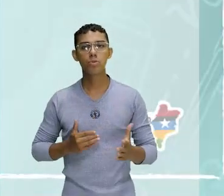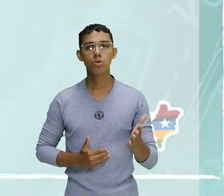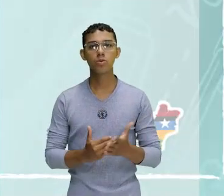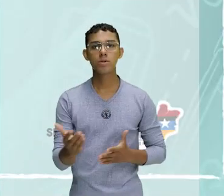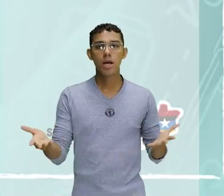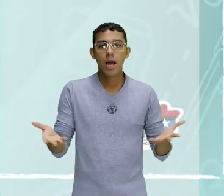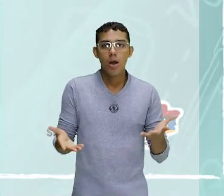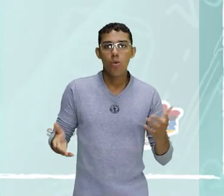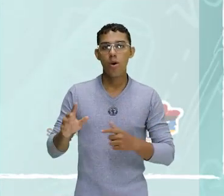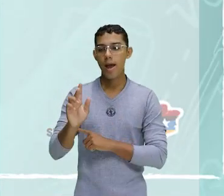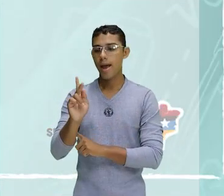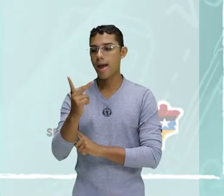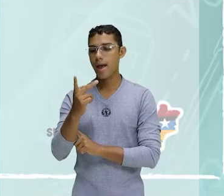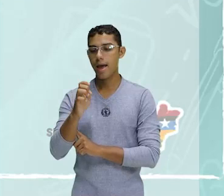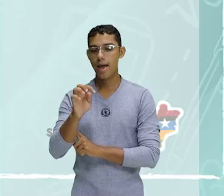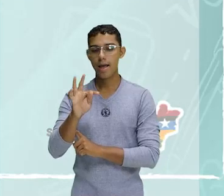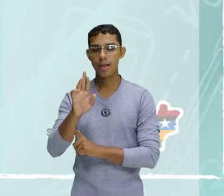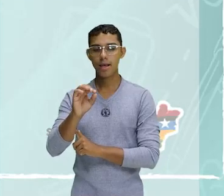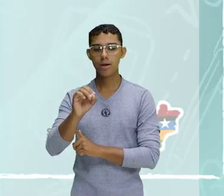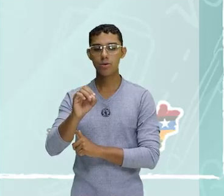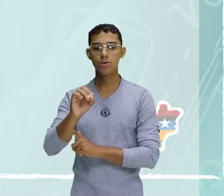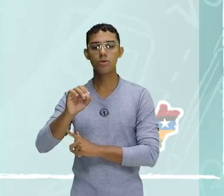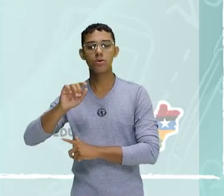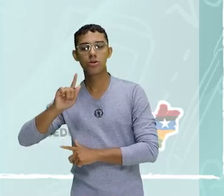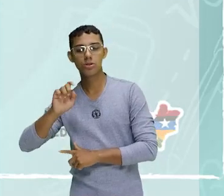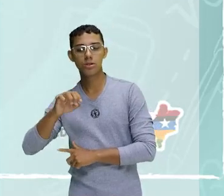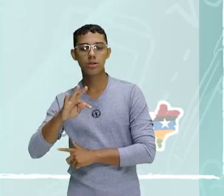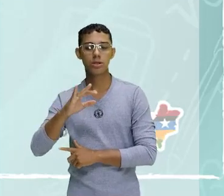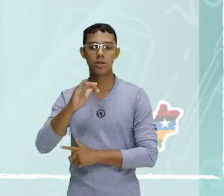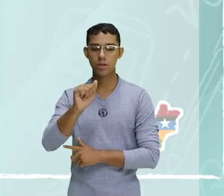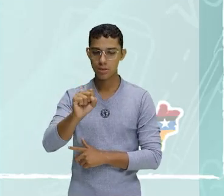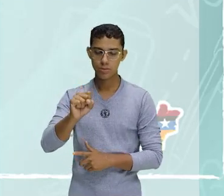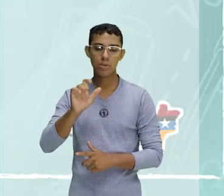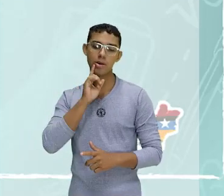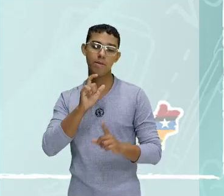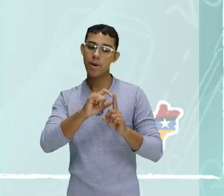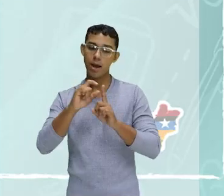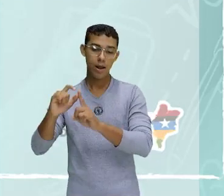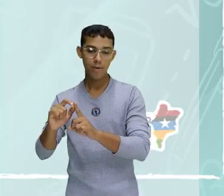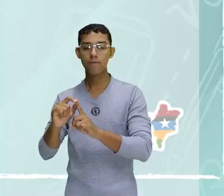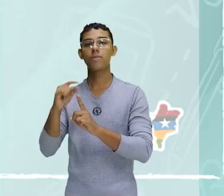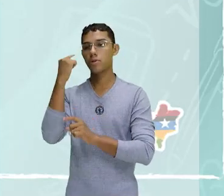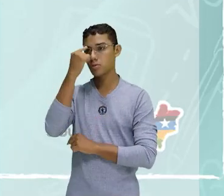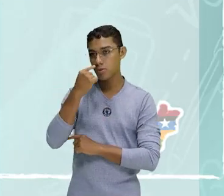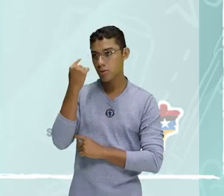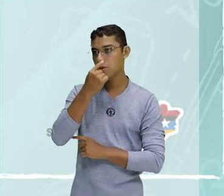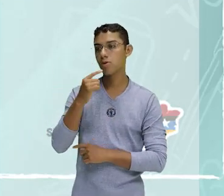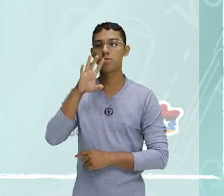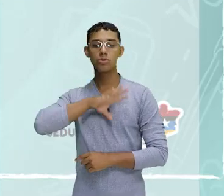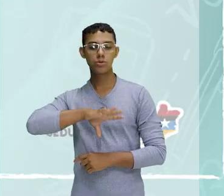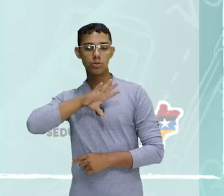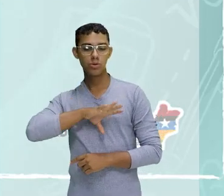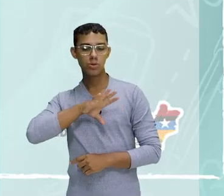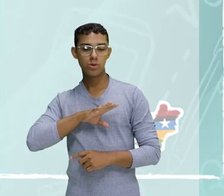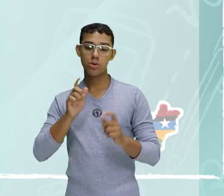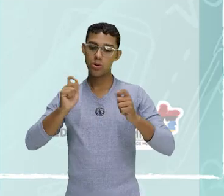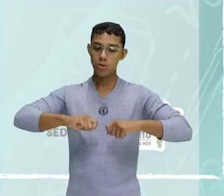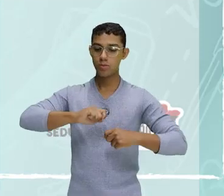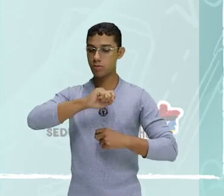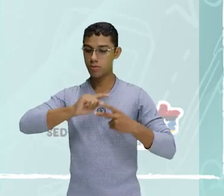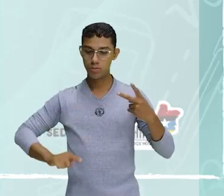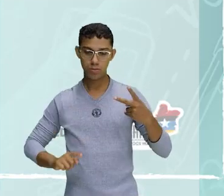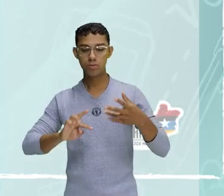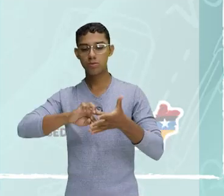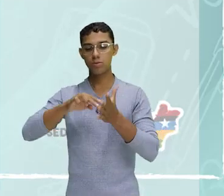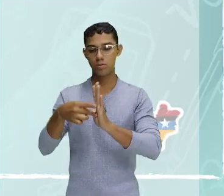pelas heterogenéricas. Heterogenéricas são palavras que em espanhol e em português possuem o mesmo